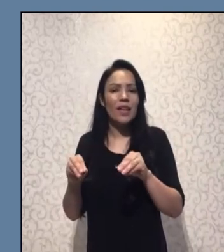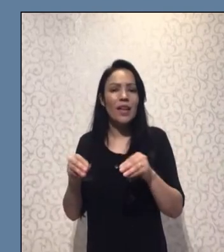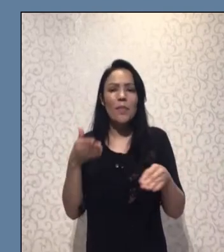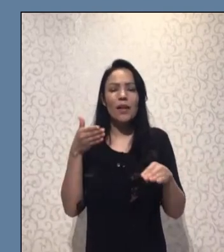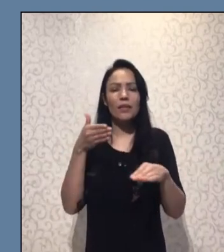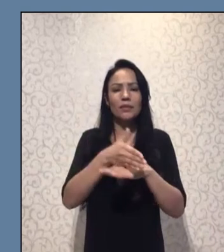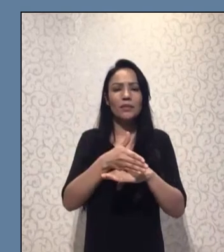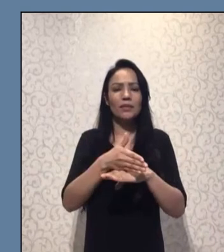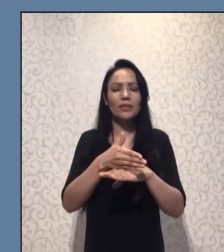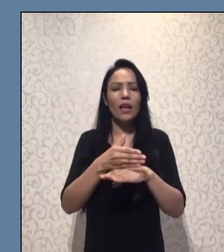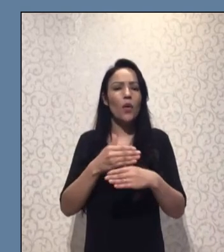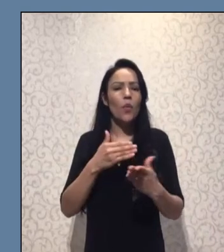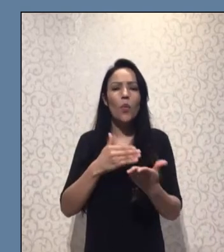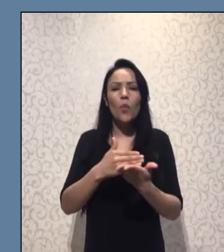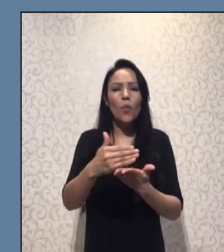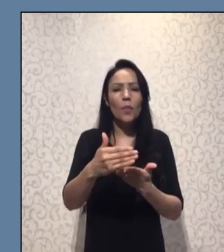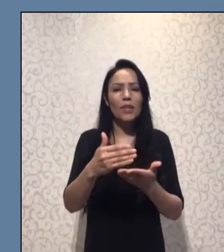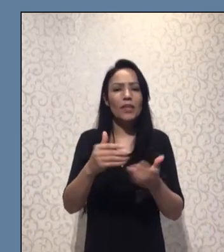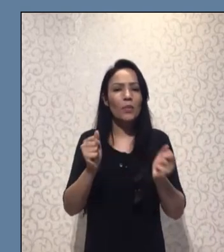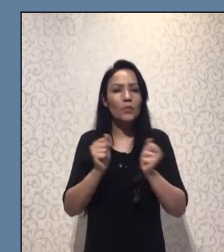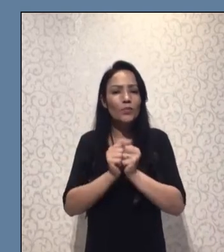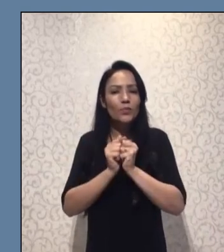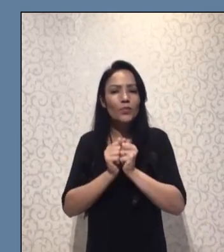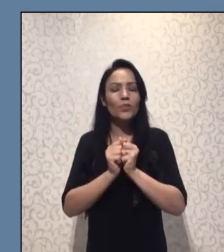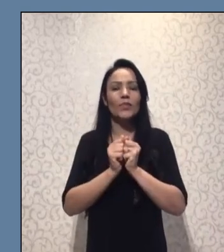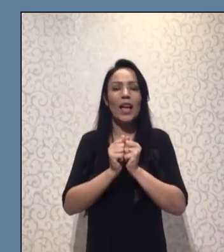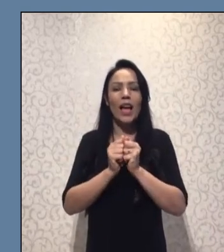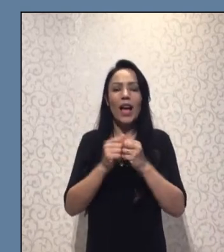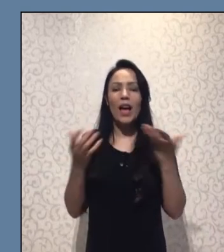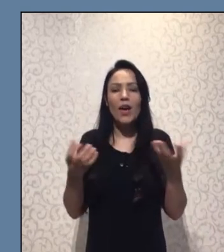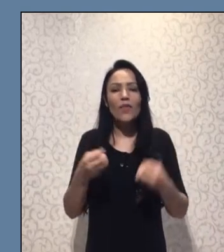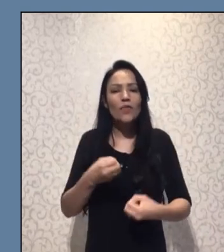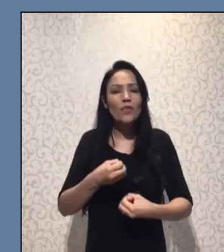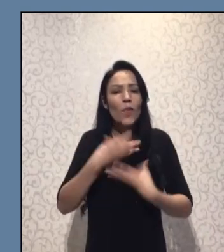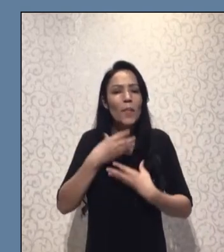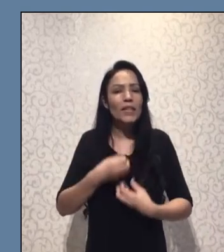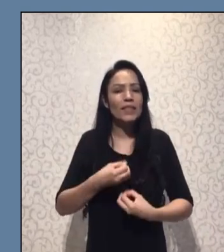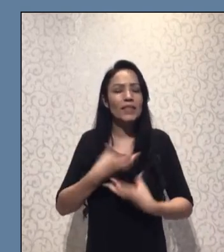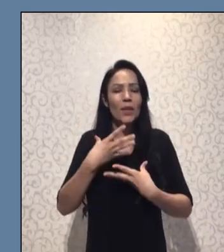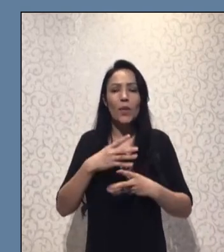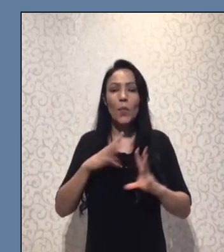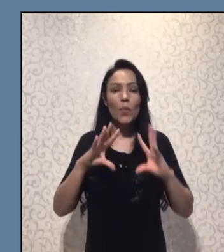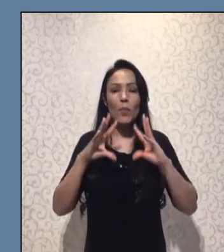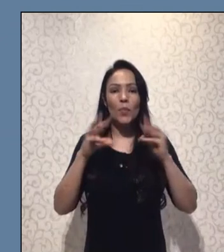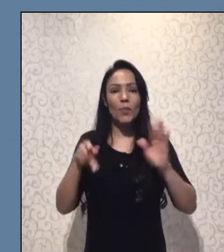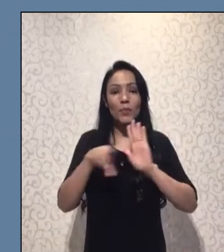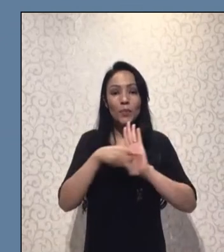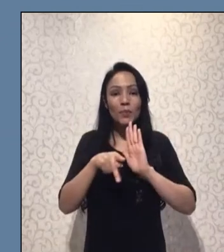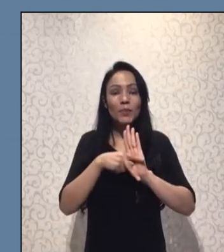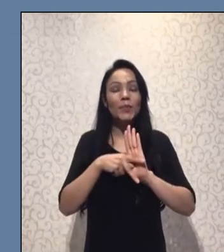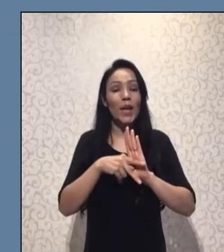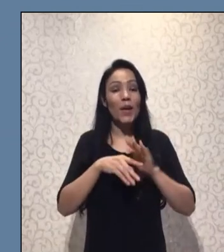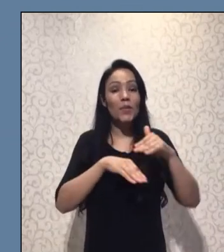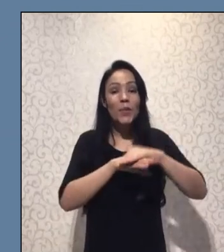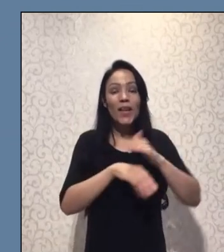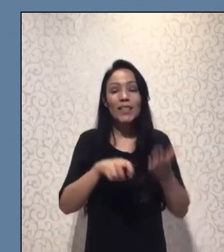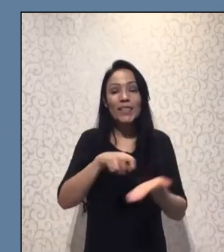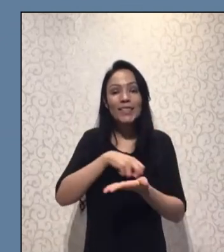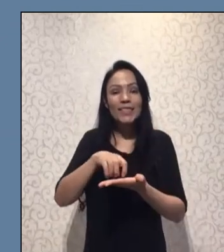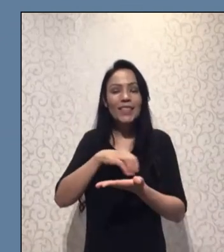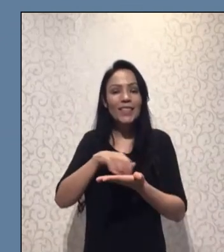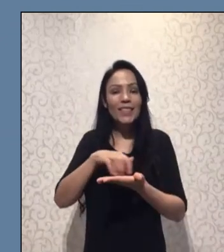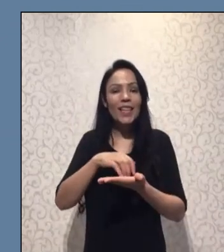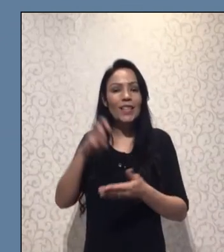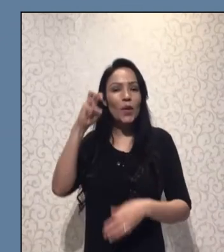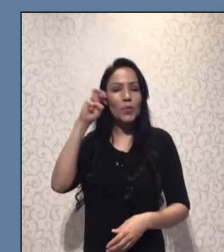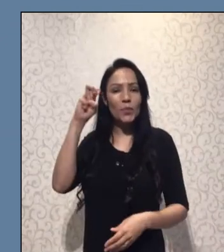para começar a fazer parte de um banco de dados dos acervos da Secretaria da Cultura, o que